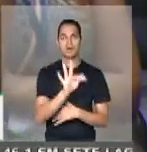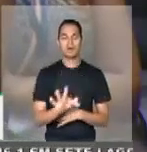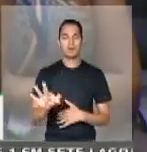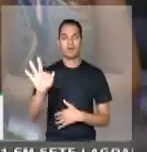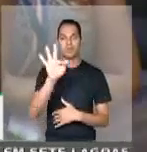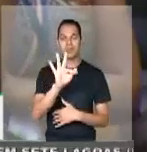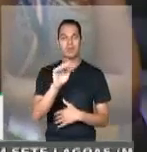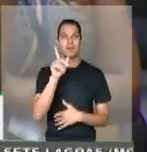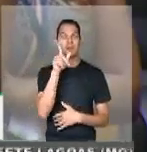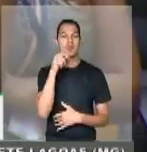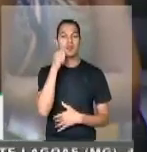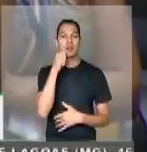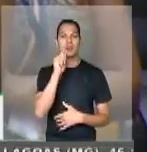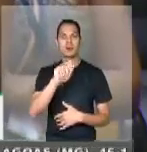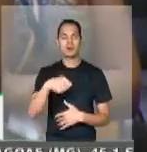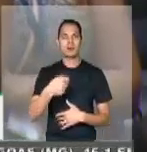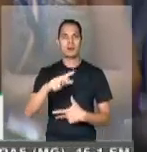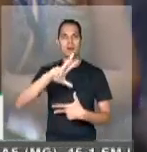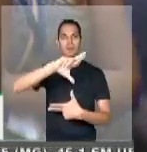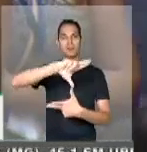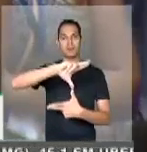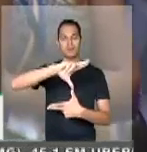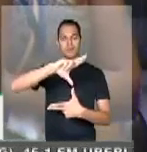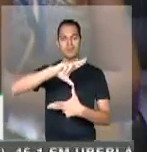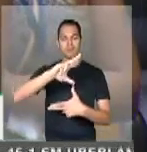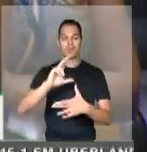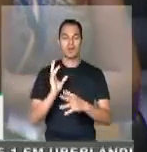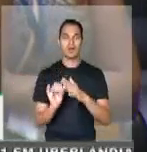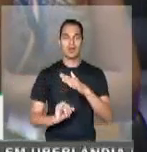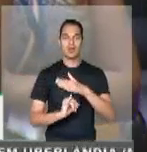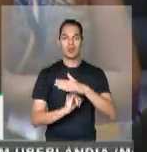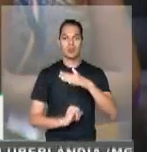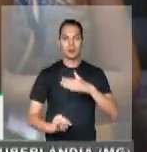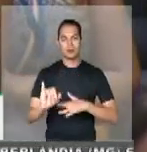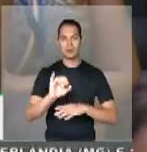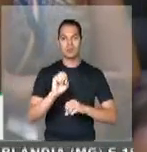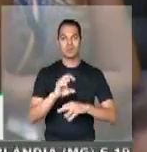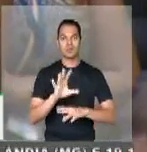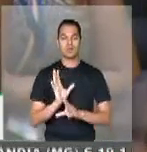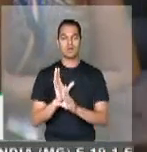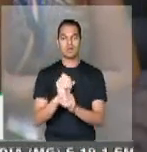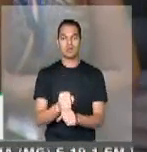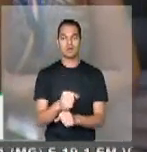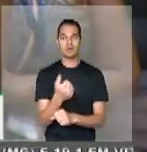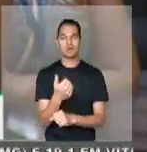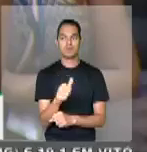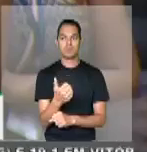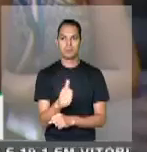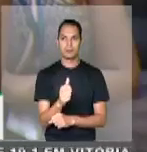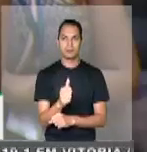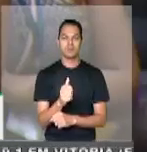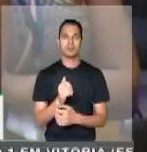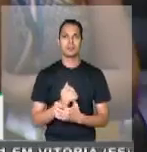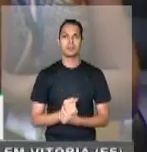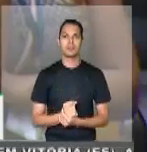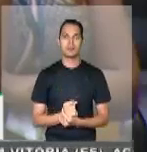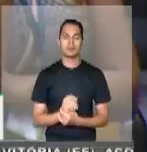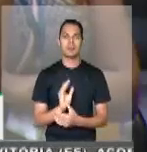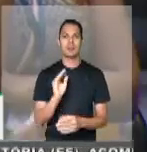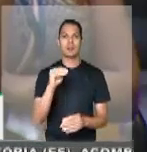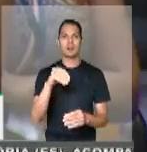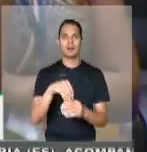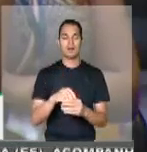Alagoas. 11 instituições de ensino, pela lista do Times Higher Education,